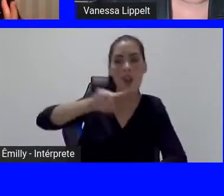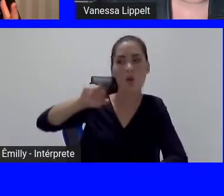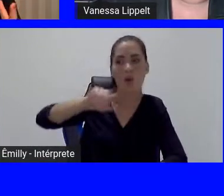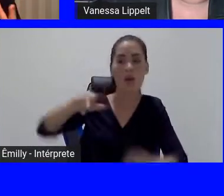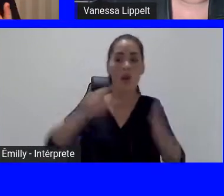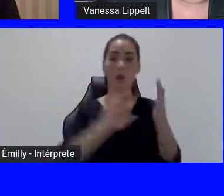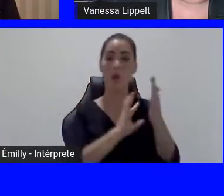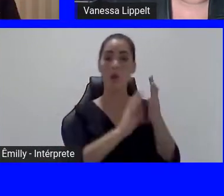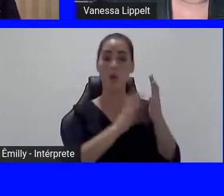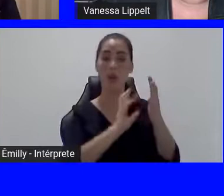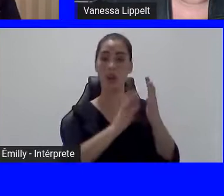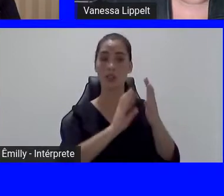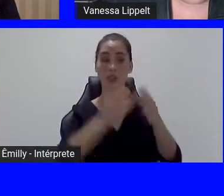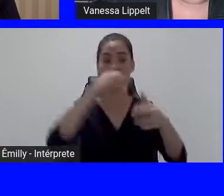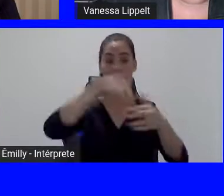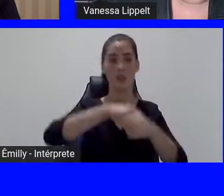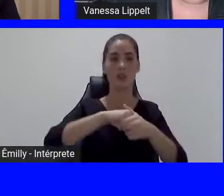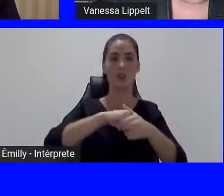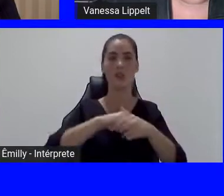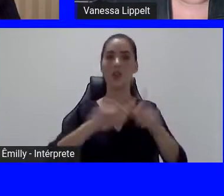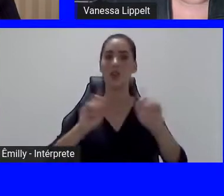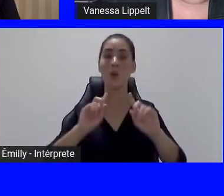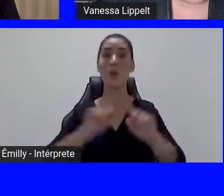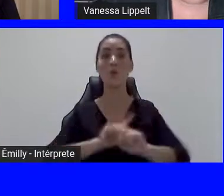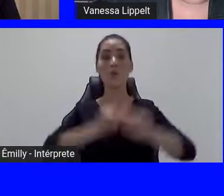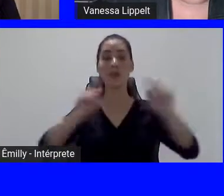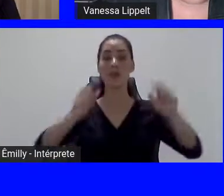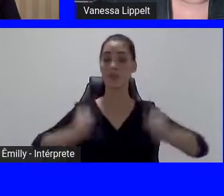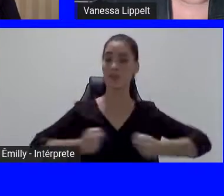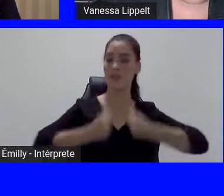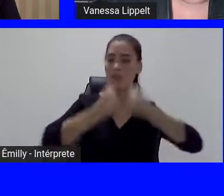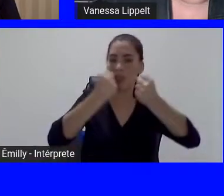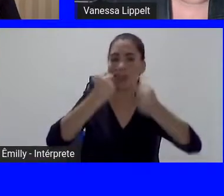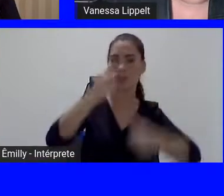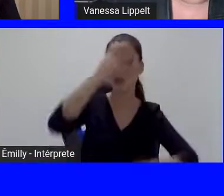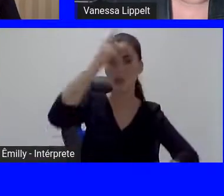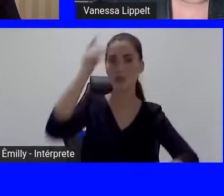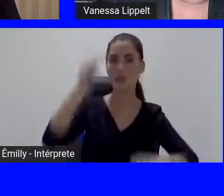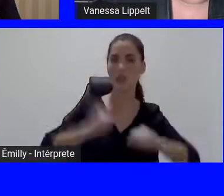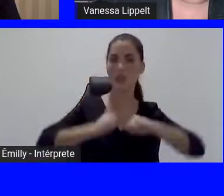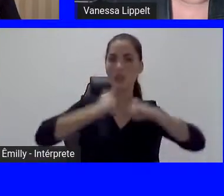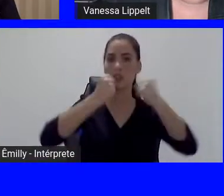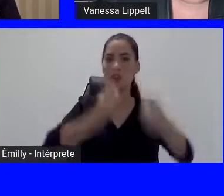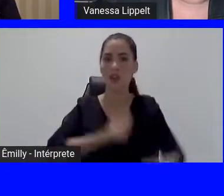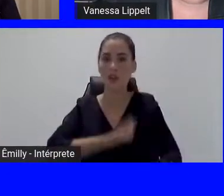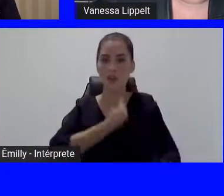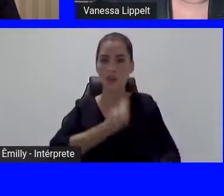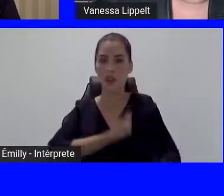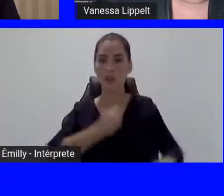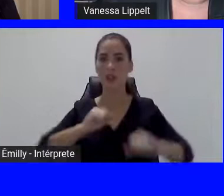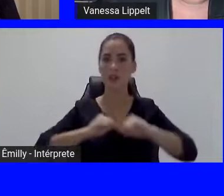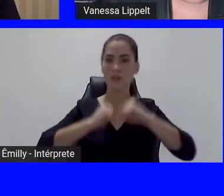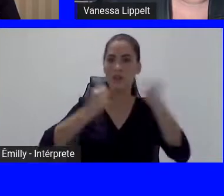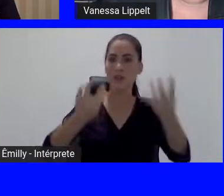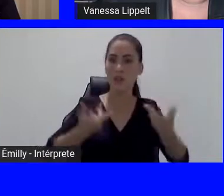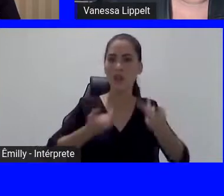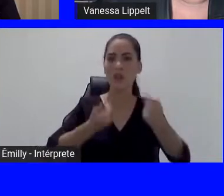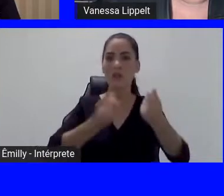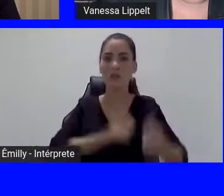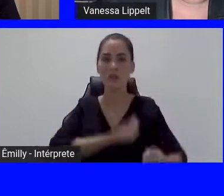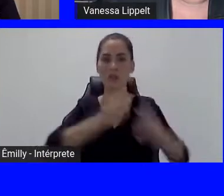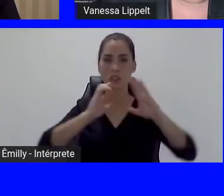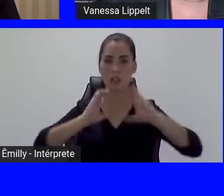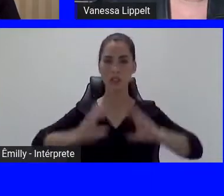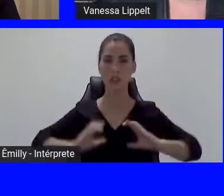uma ampla coalizão a favor das pessoas, da vida, né, da qualidade de vida, da cidadania de cada brasileiro, de